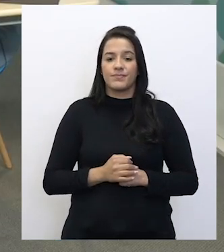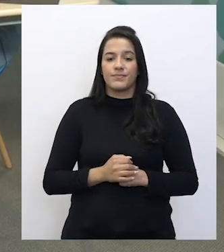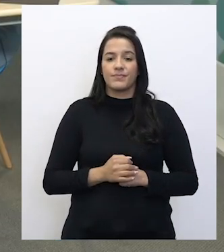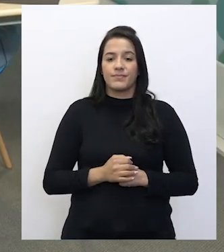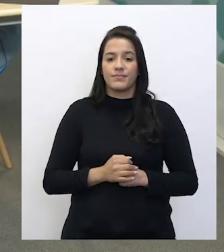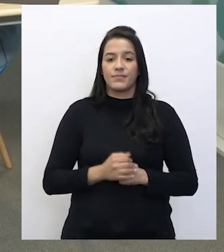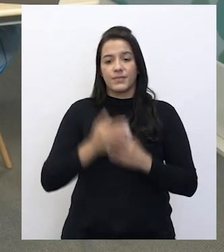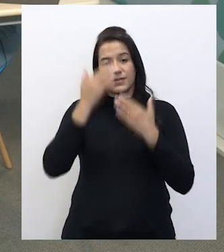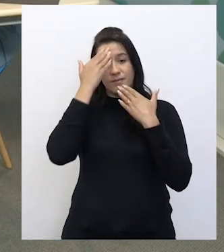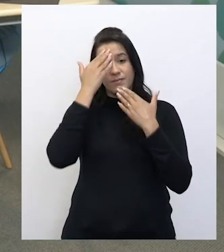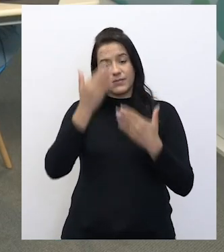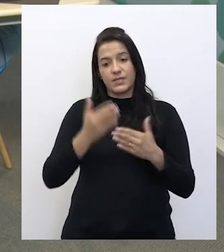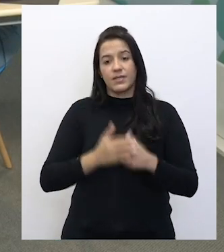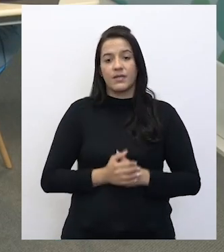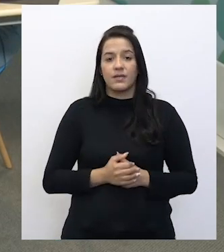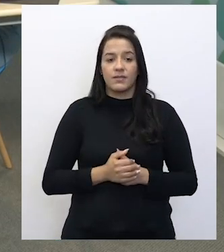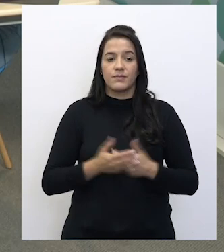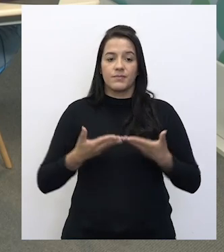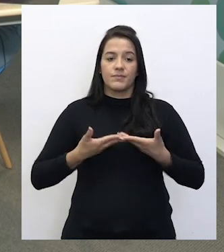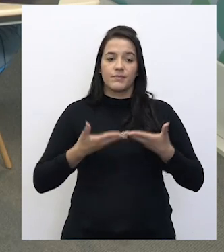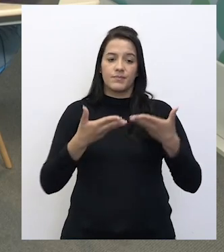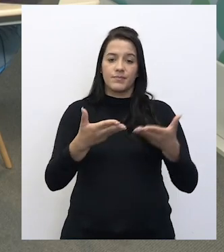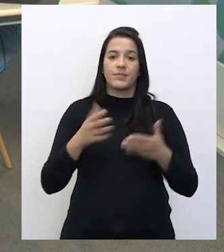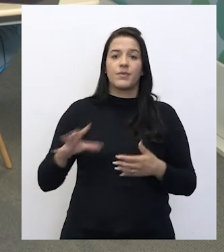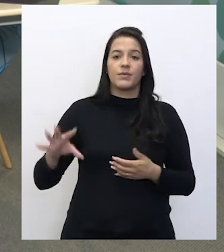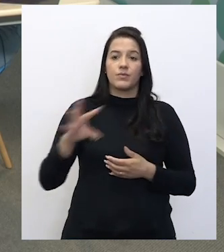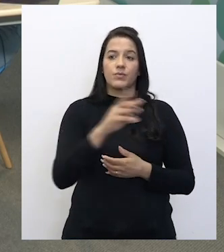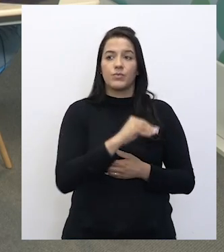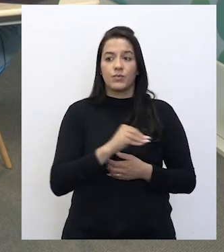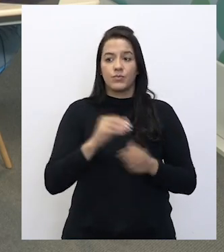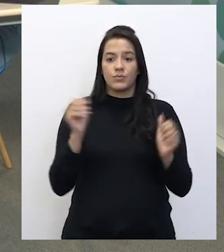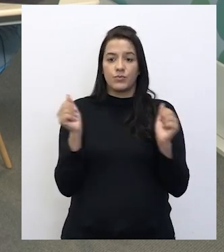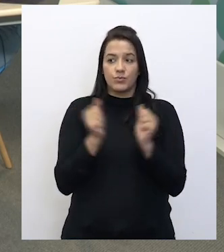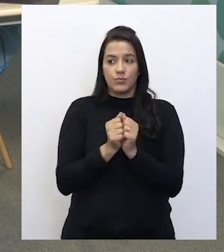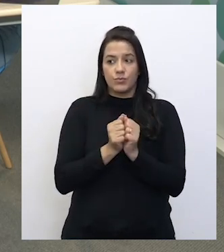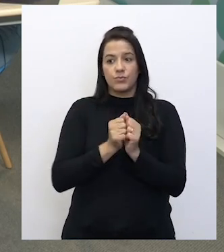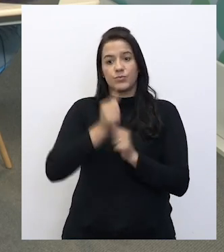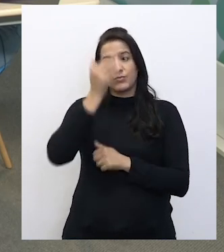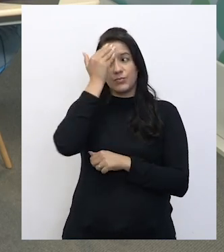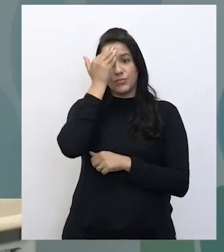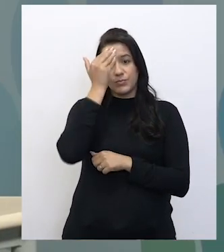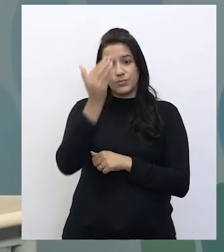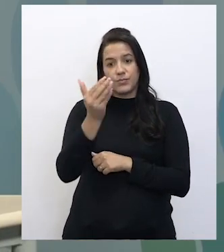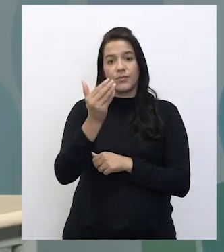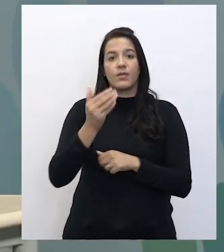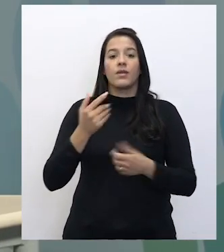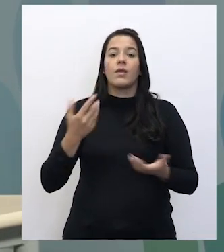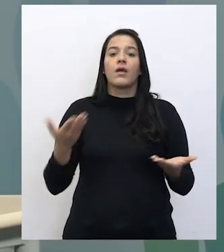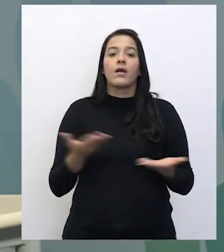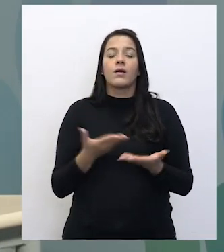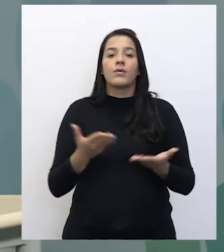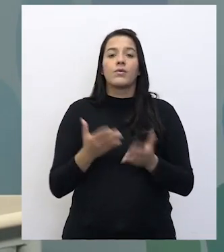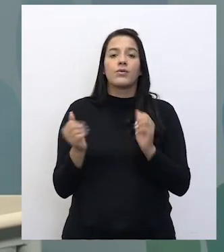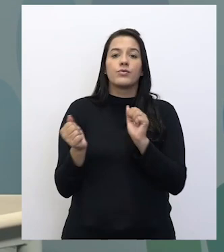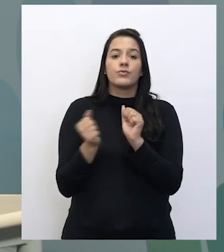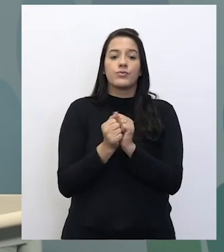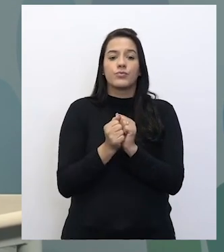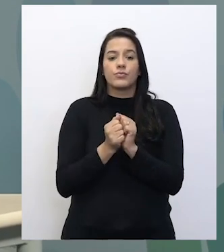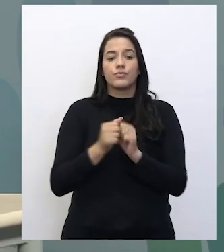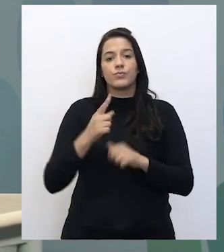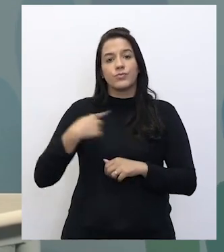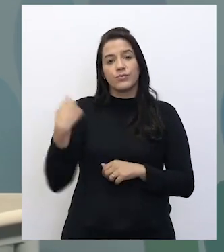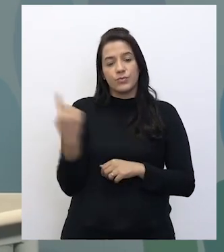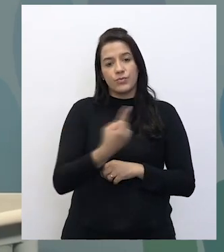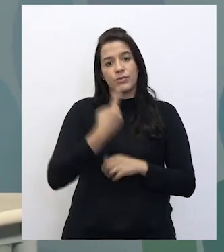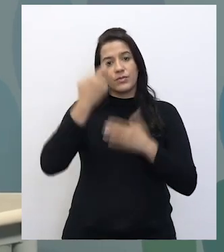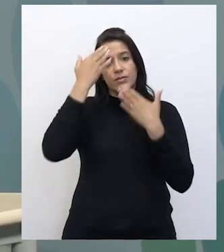pelo convite. Obrigada, Marcinha. Obrigada a todos que generosamente compartilharam o tempo para estar aqui conosco. A